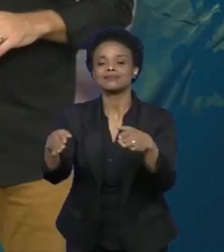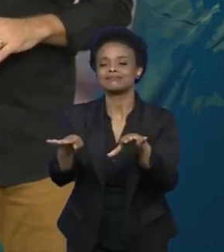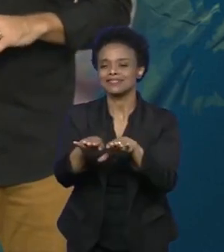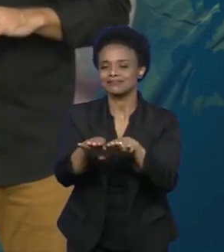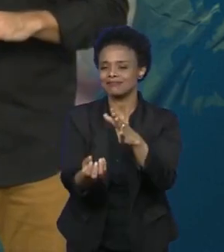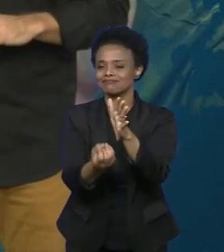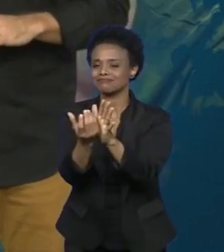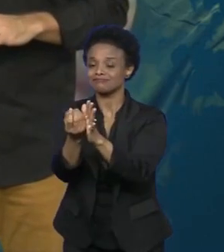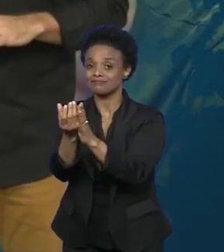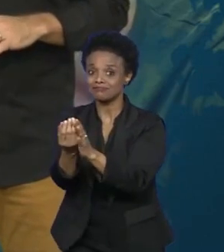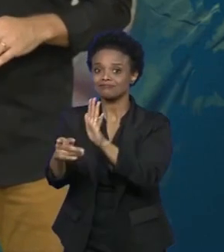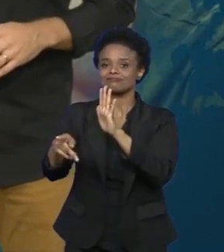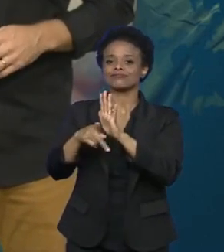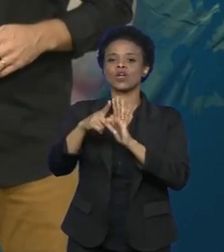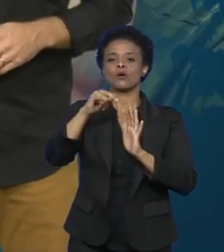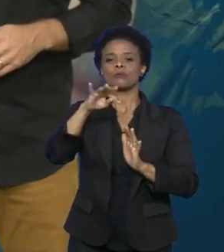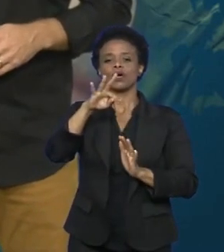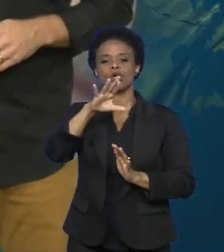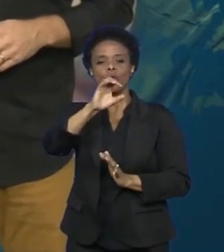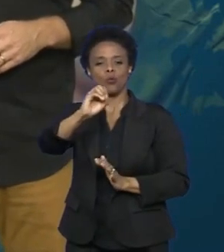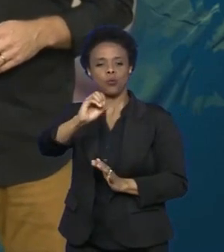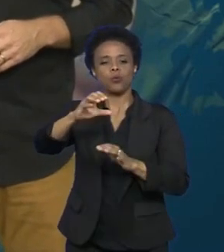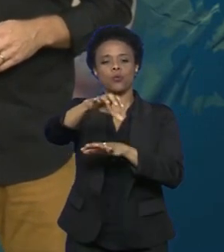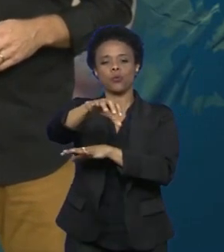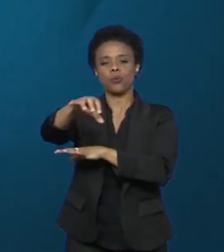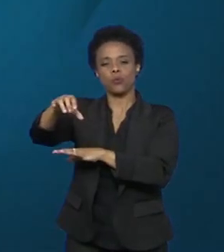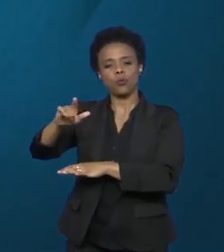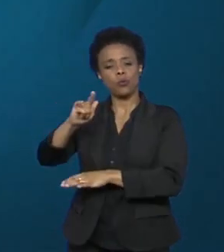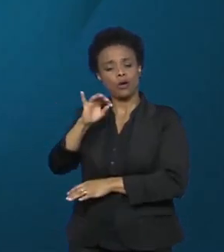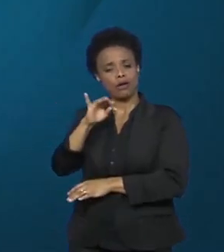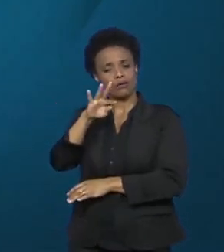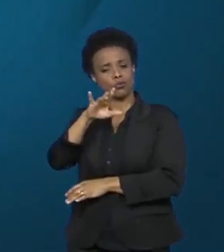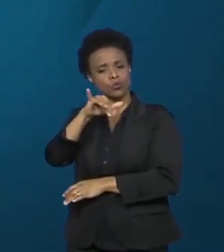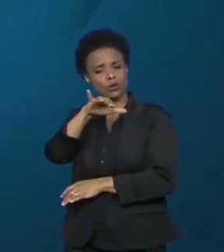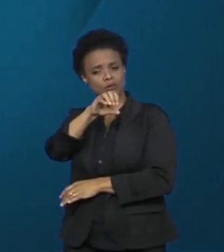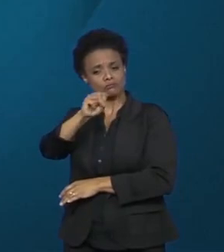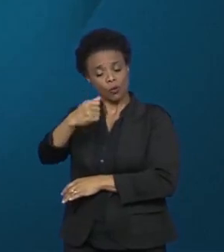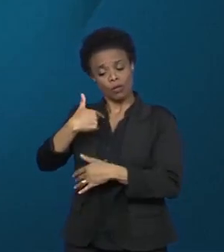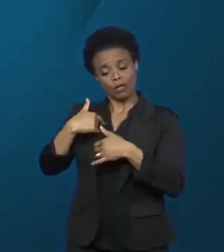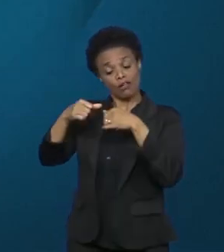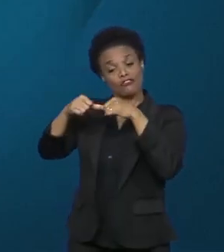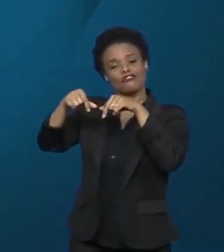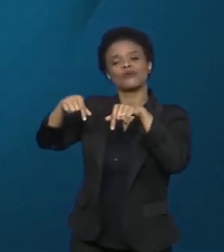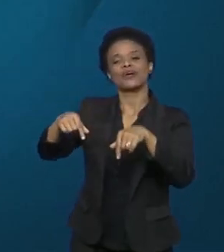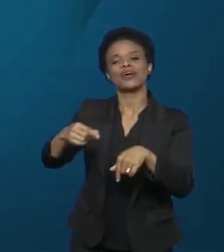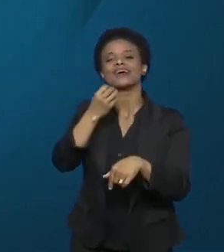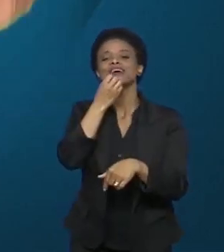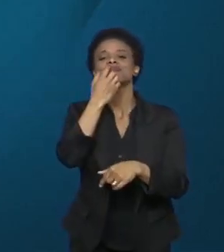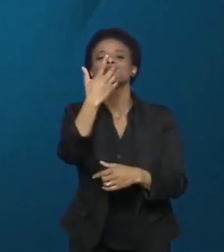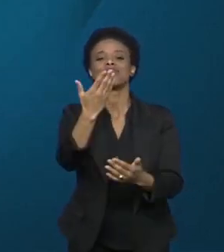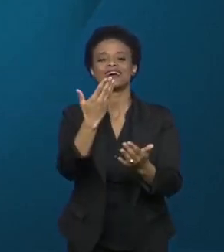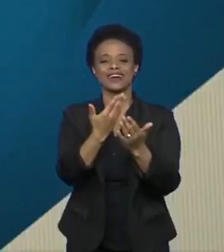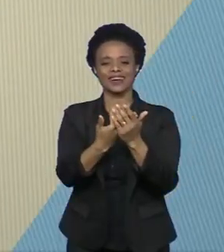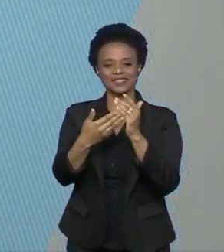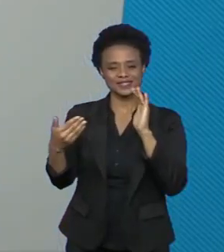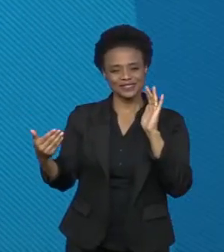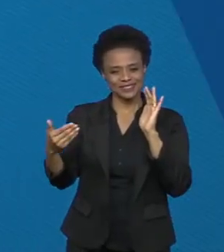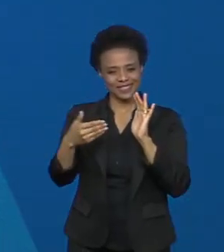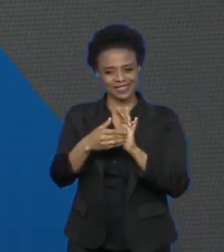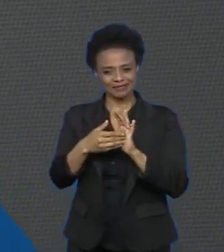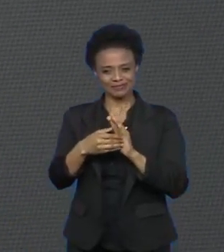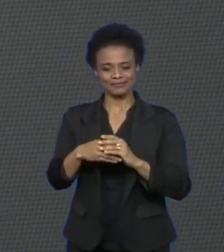de um sistema petrolífero e os parques de geoturismo. Eu fico por aqui. Bons estudos e até